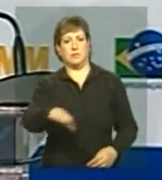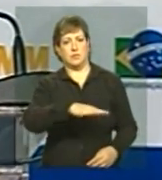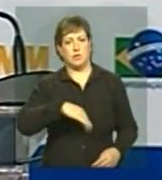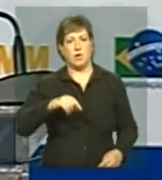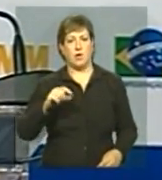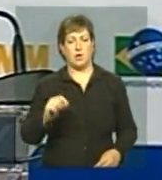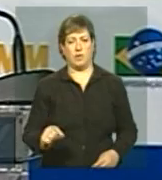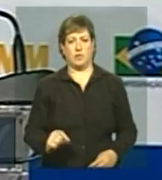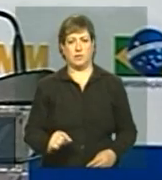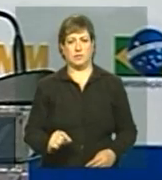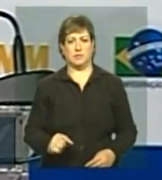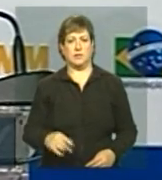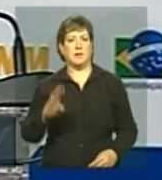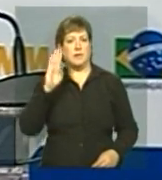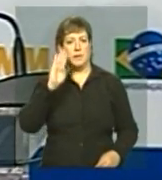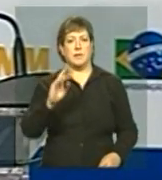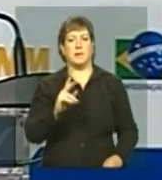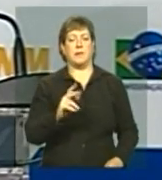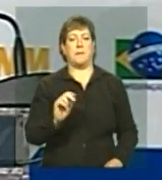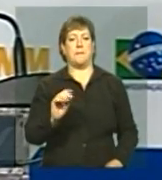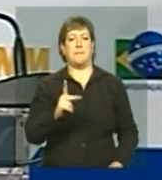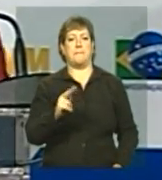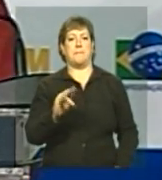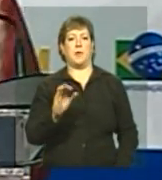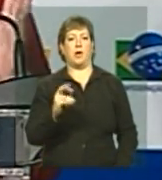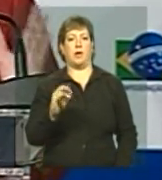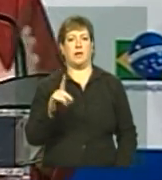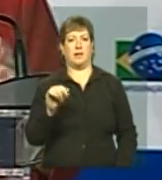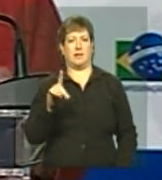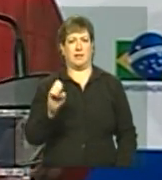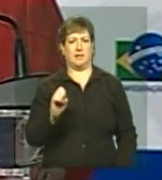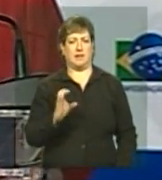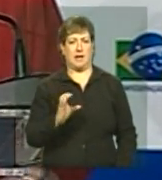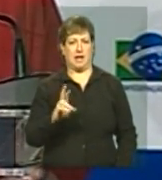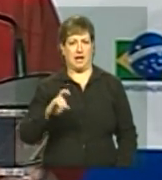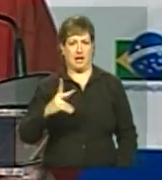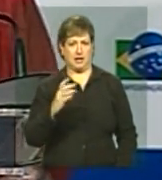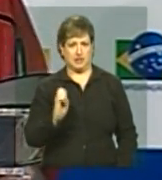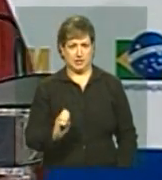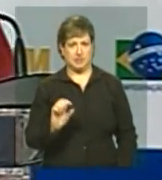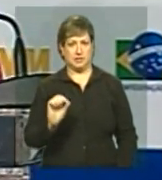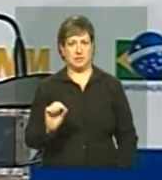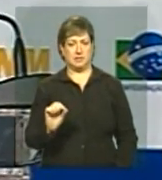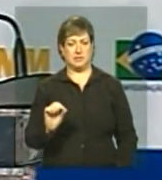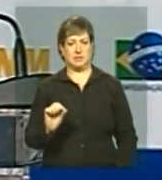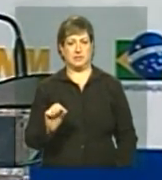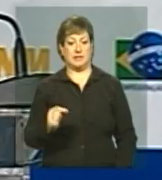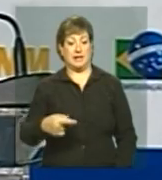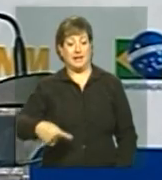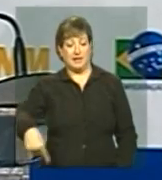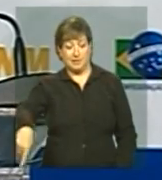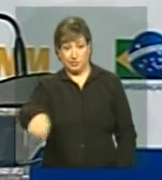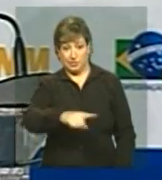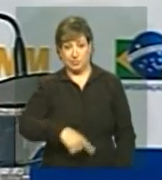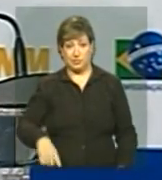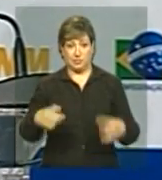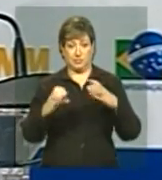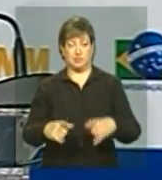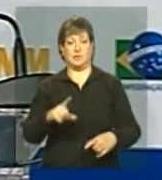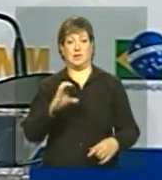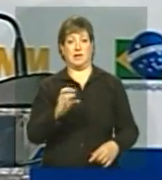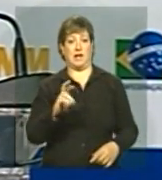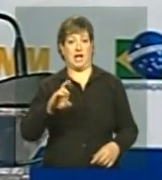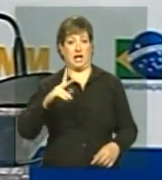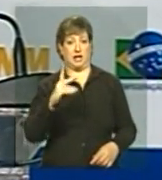creche porque nós achamos que as creches são um local em que se colocam